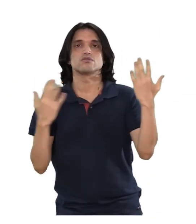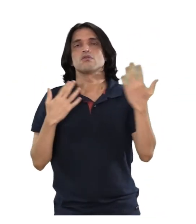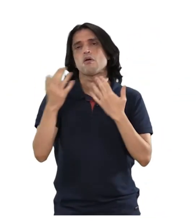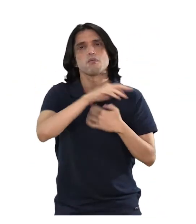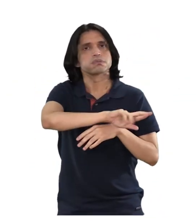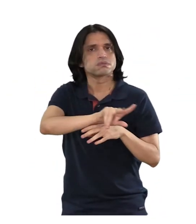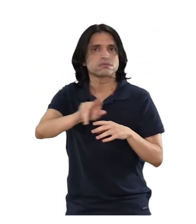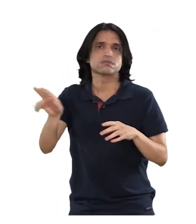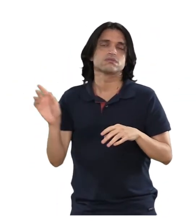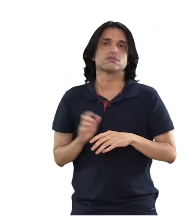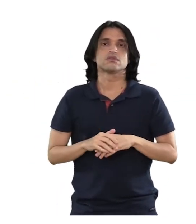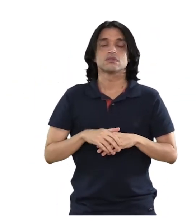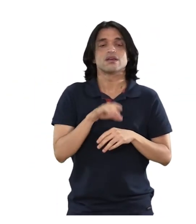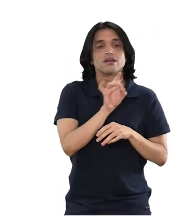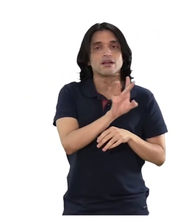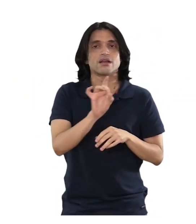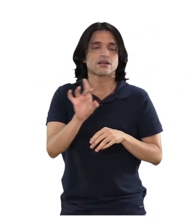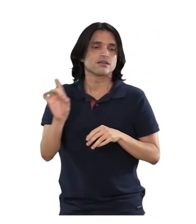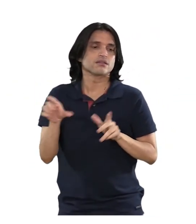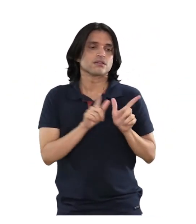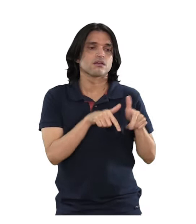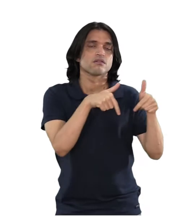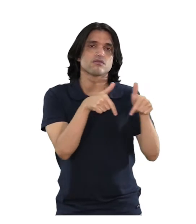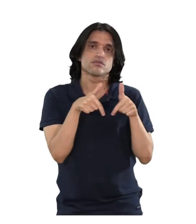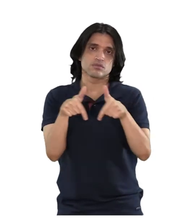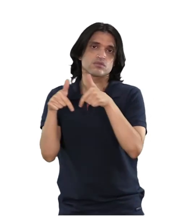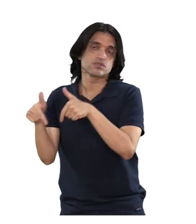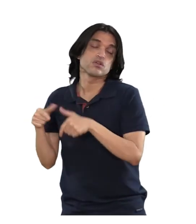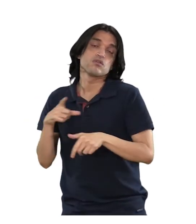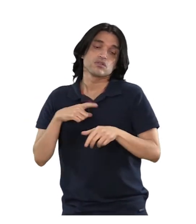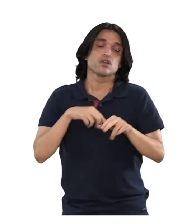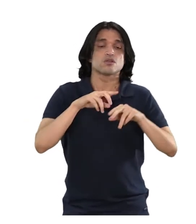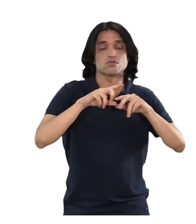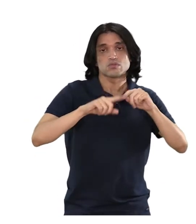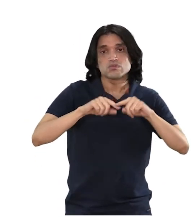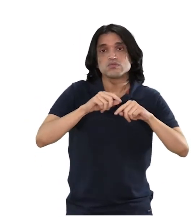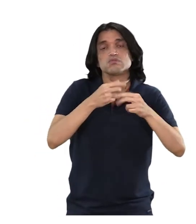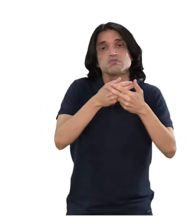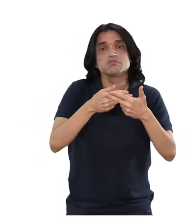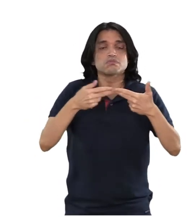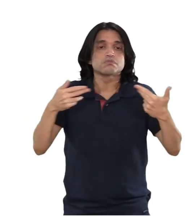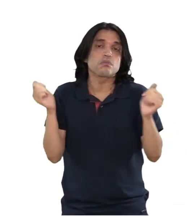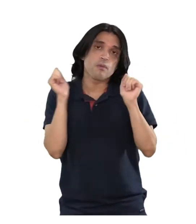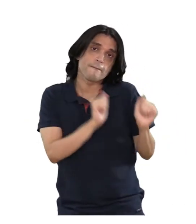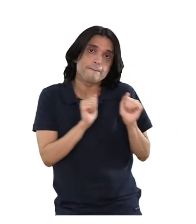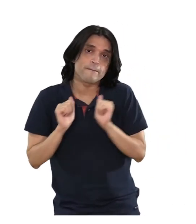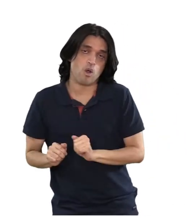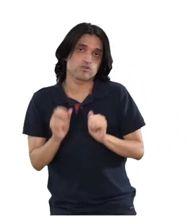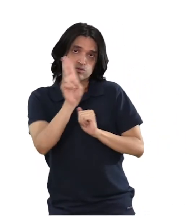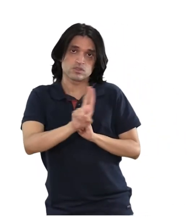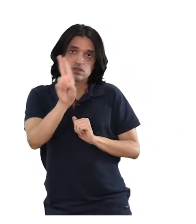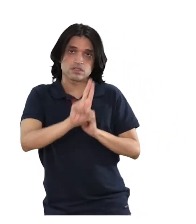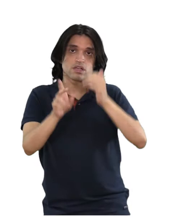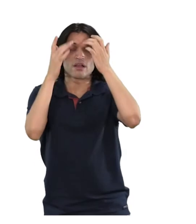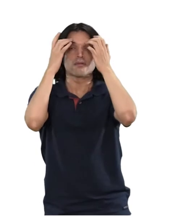outras. Cada função possui um conjunto de elementos possíveis para ser utilizado, mas é preciso atentar-se ao contexto